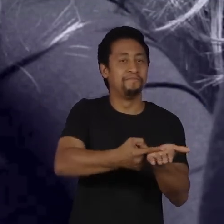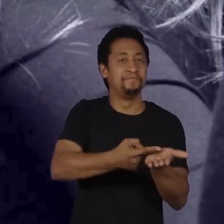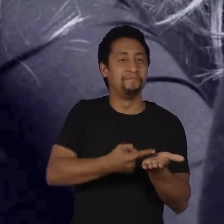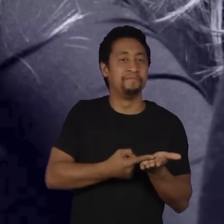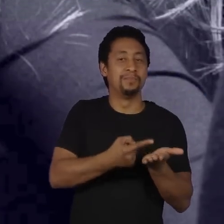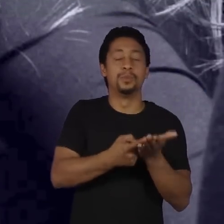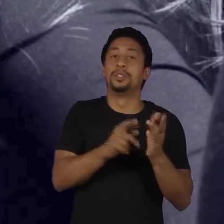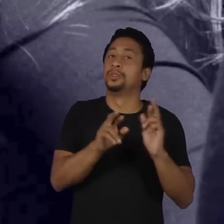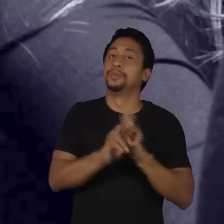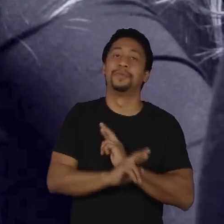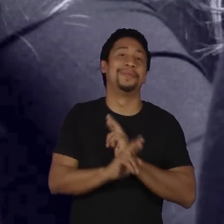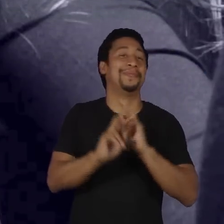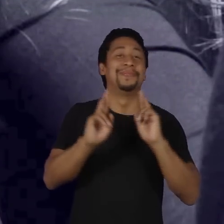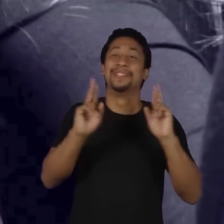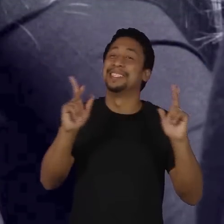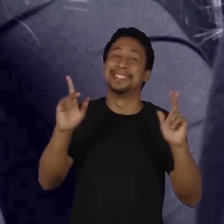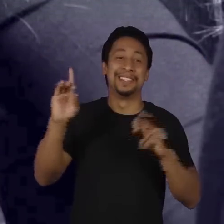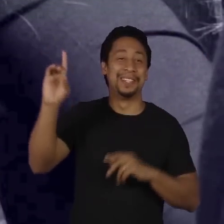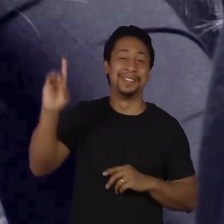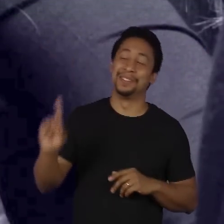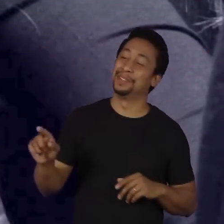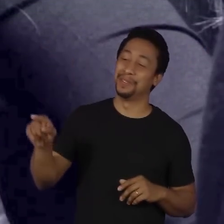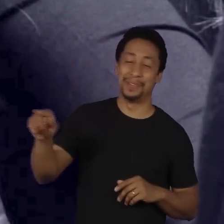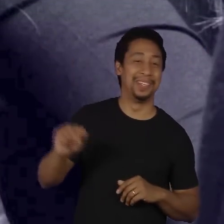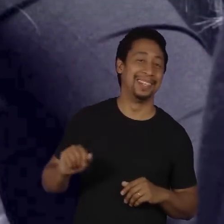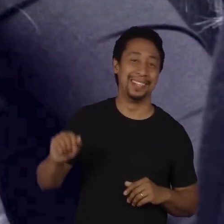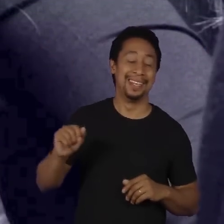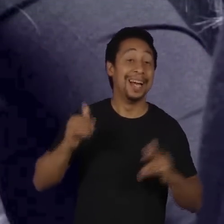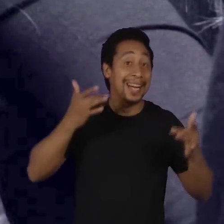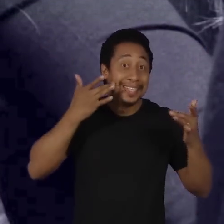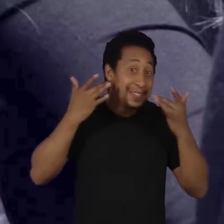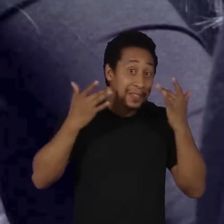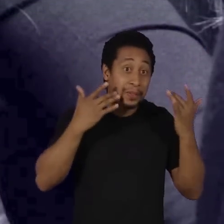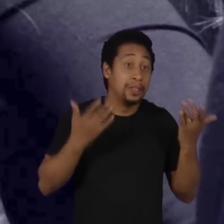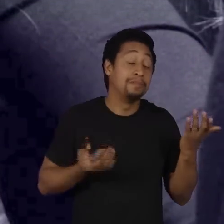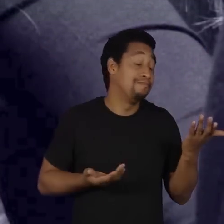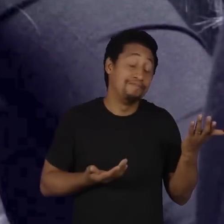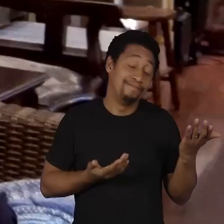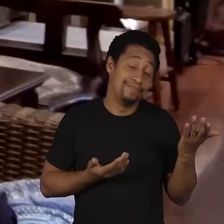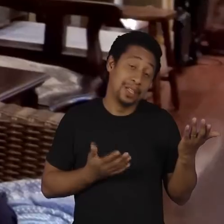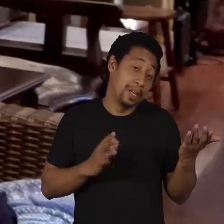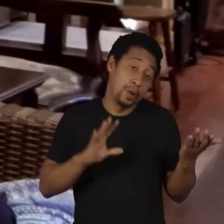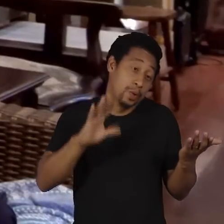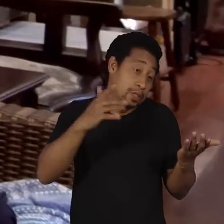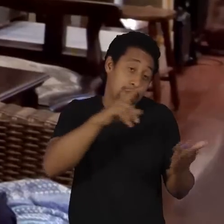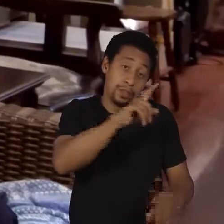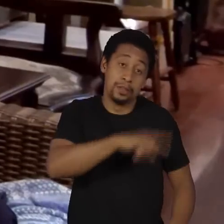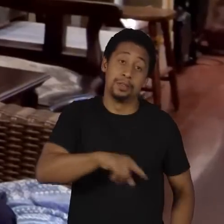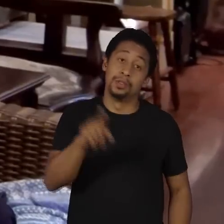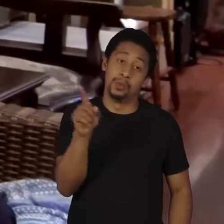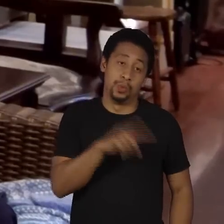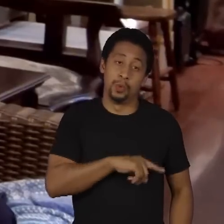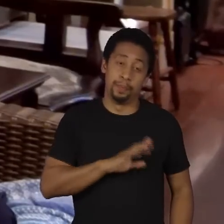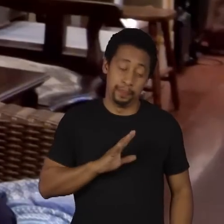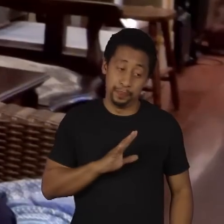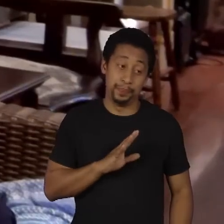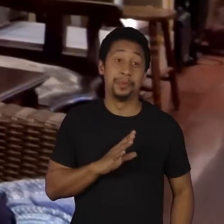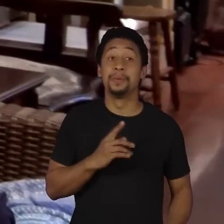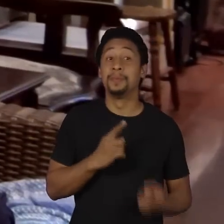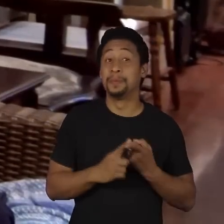completamente diferente da diretora. Era uma peça que acabou não sendo montada. Ela recebeu o convite para ir